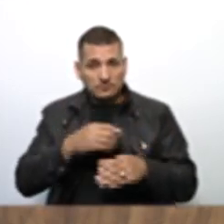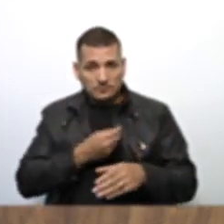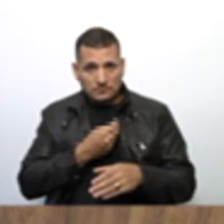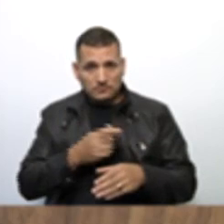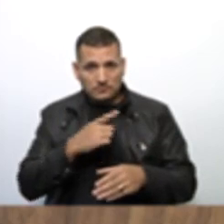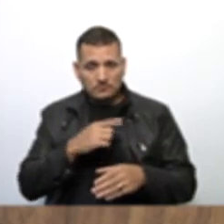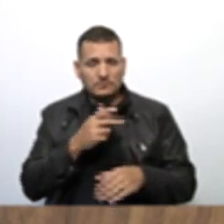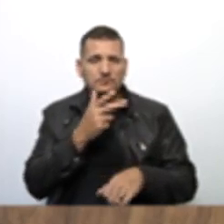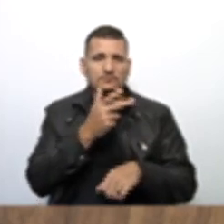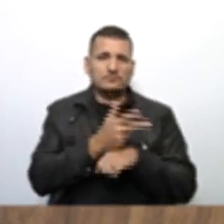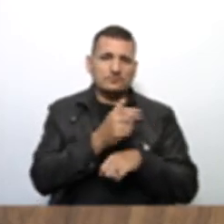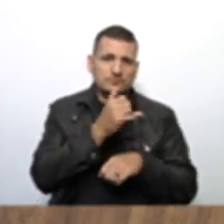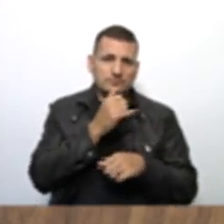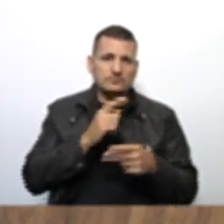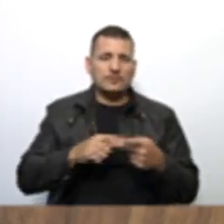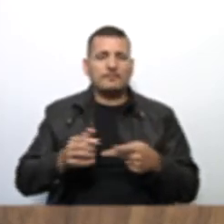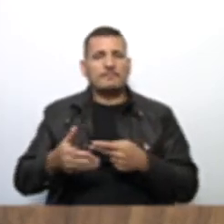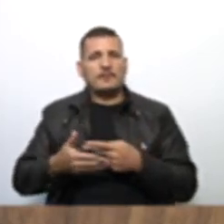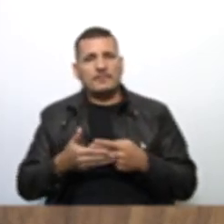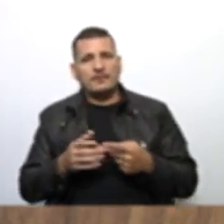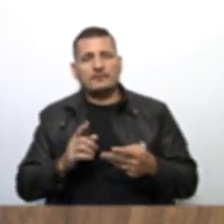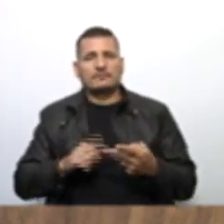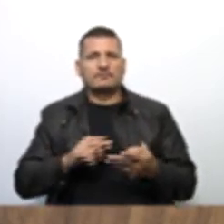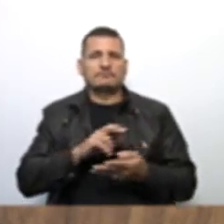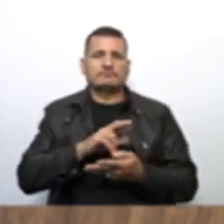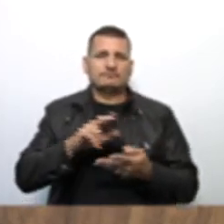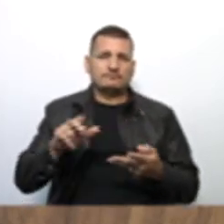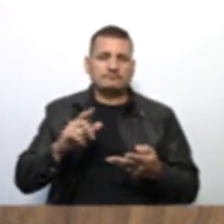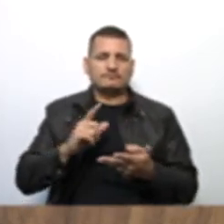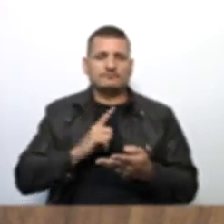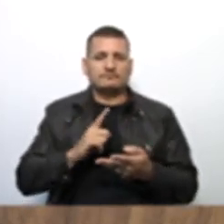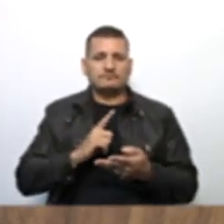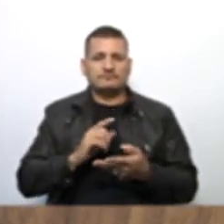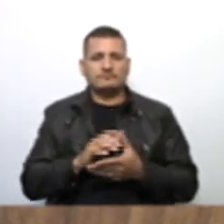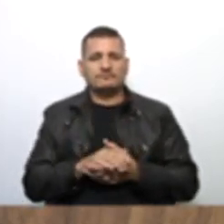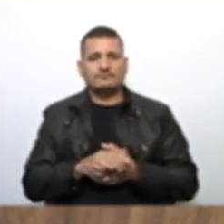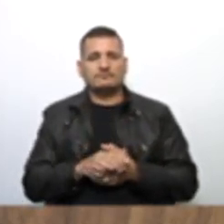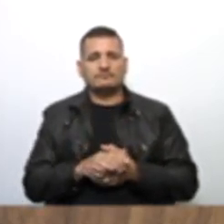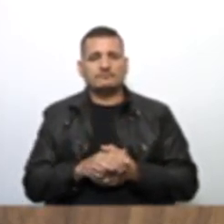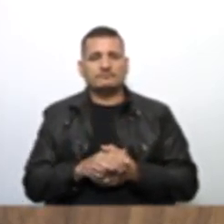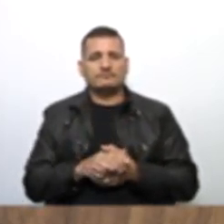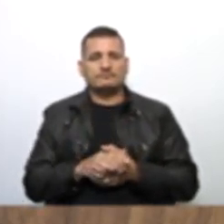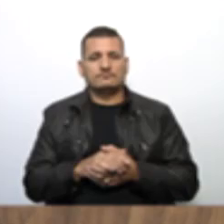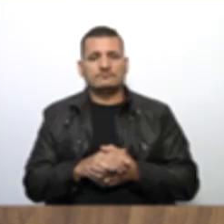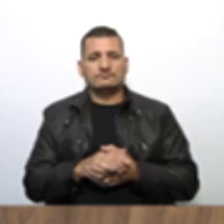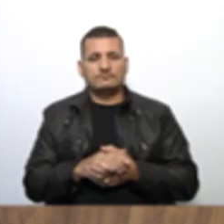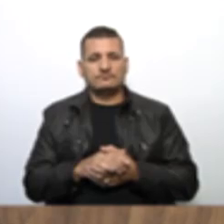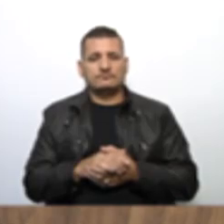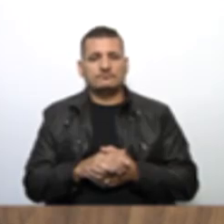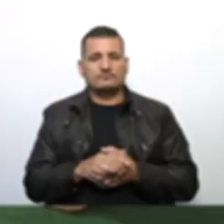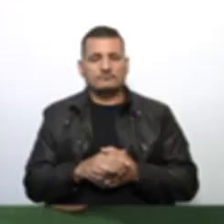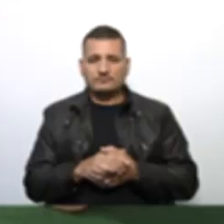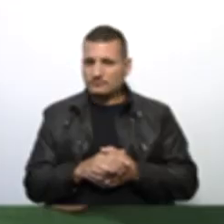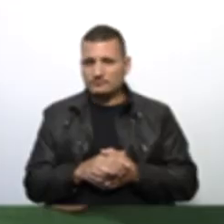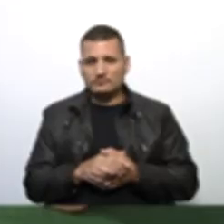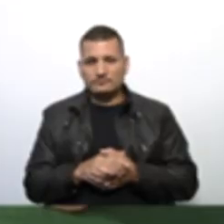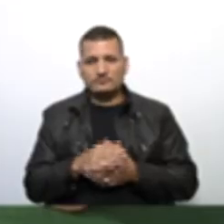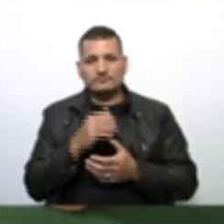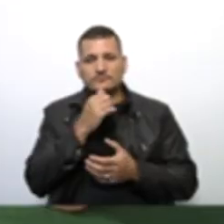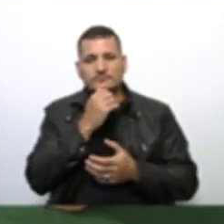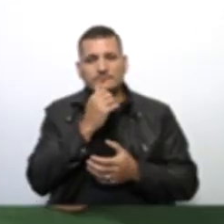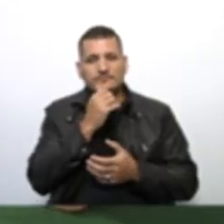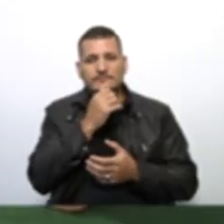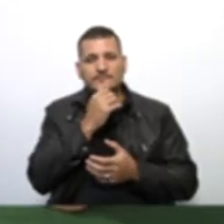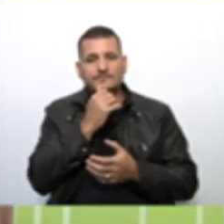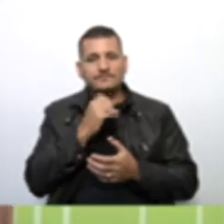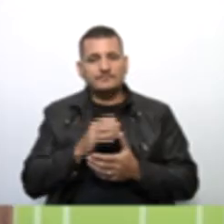da câmera, mas tem babá eletrônica, tem tanta coisa, né, professor? Mas vamos falar de intranet, porque senão a gente não termina a aula, exatamente. Né, não, mas pegando esse gancho